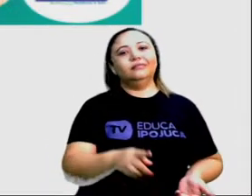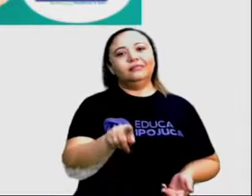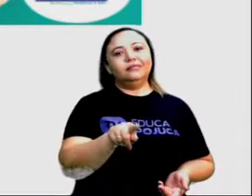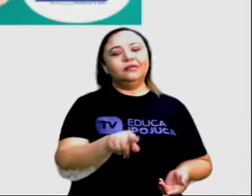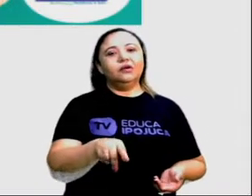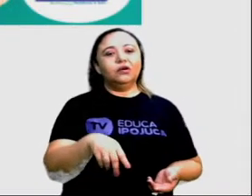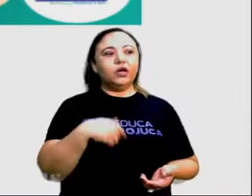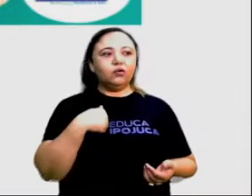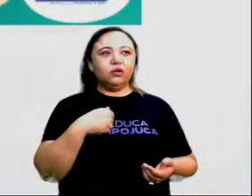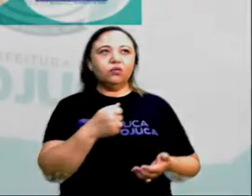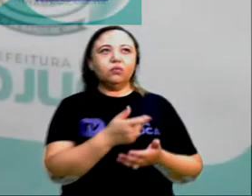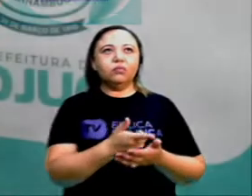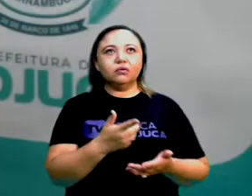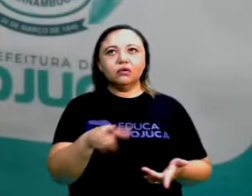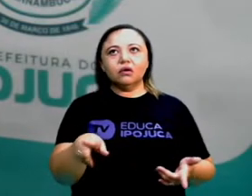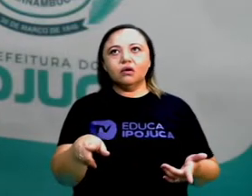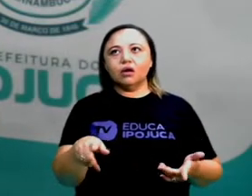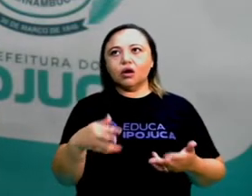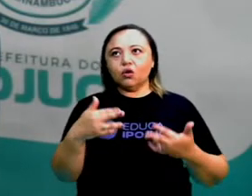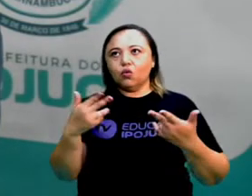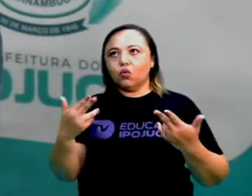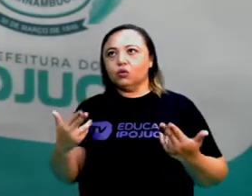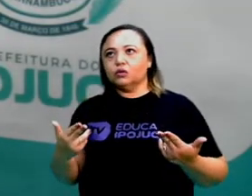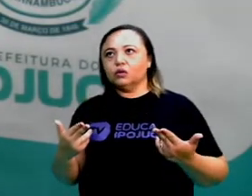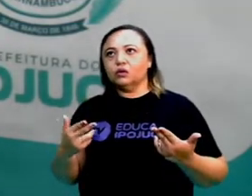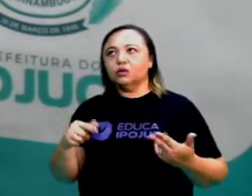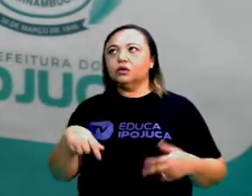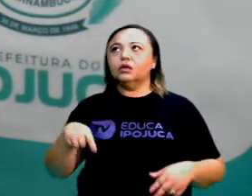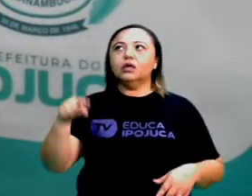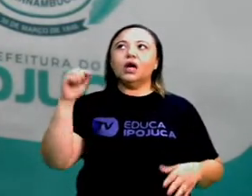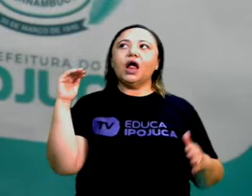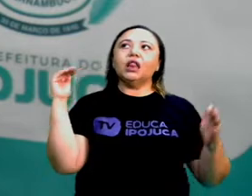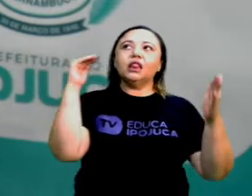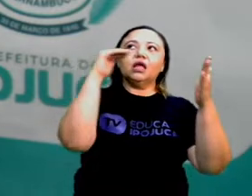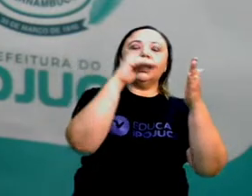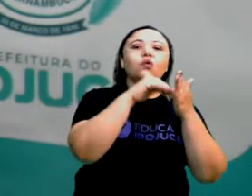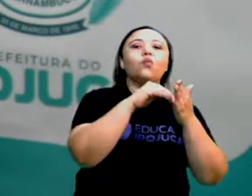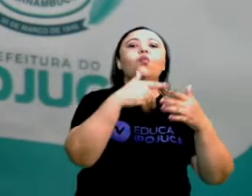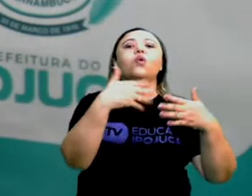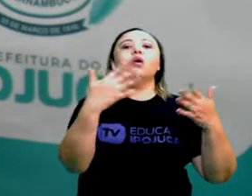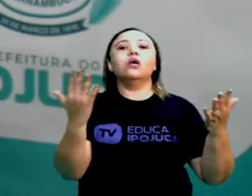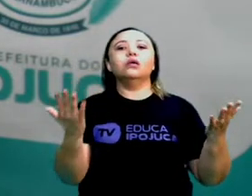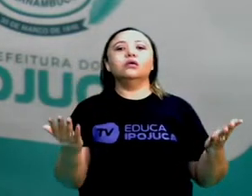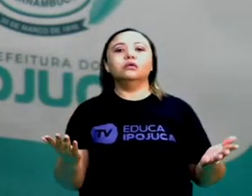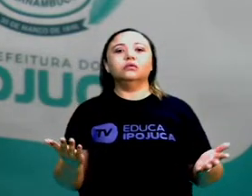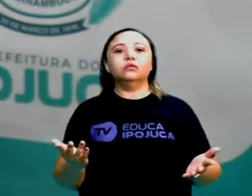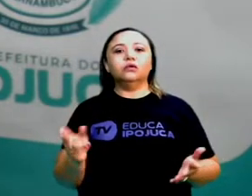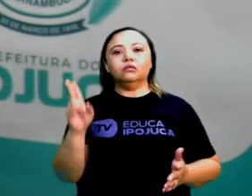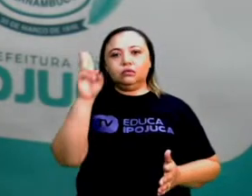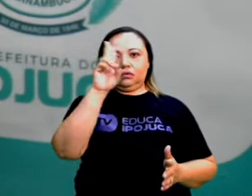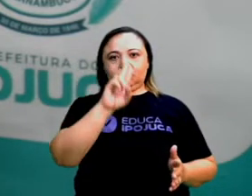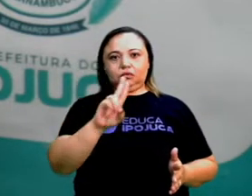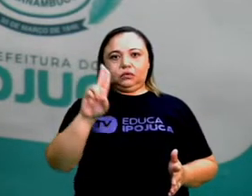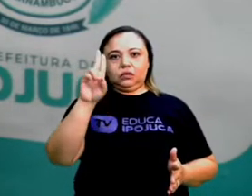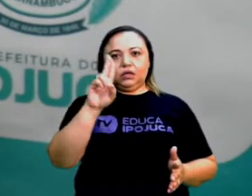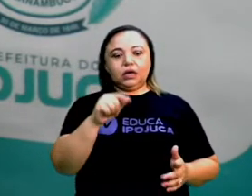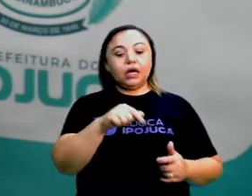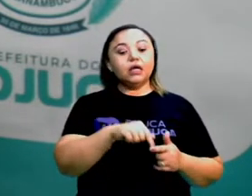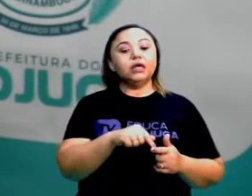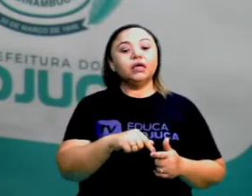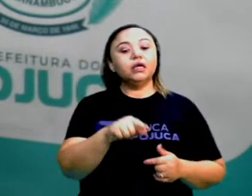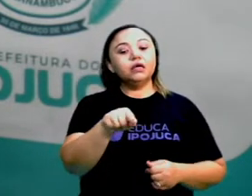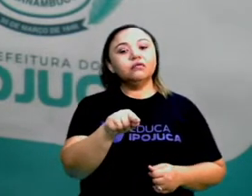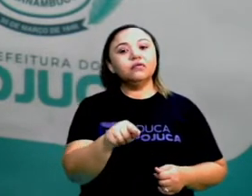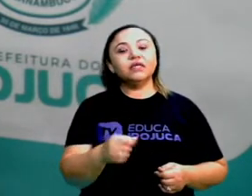eu compro algo, eu tenho que pensar até quando eu vou usar, até quando aquele objeto ele vai ter